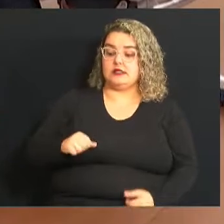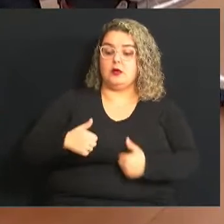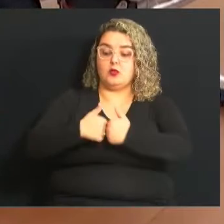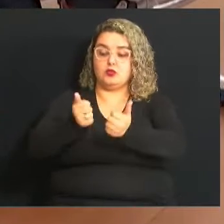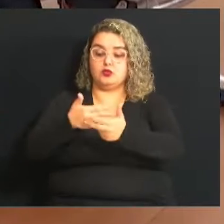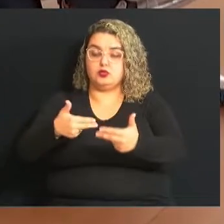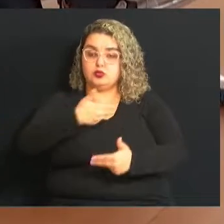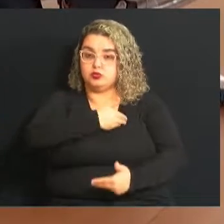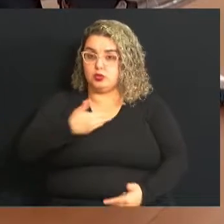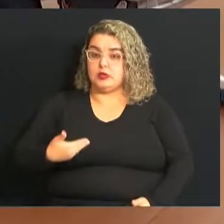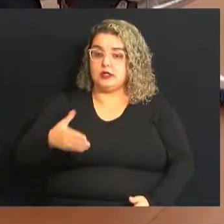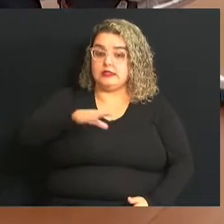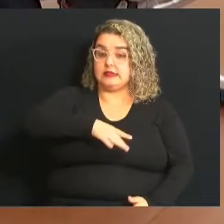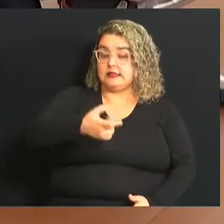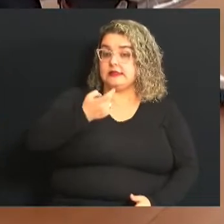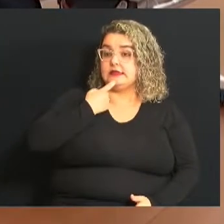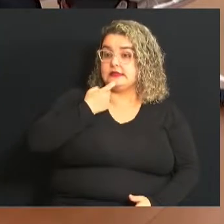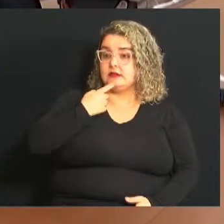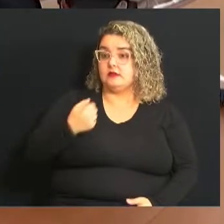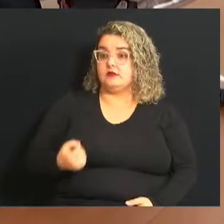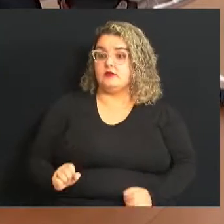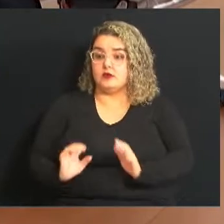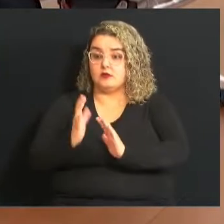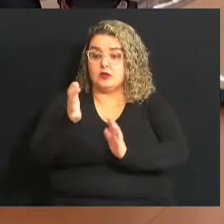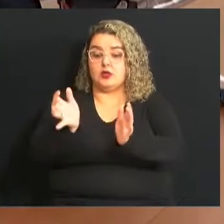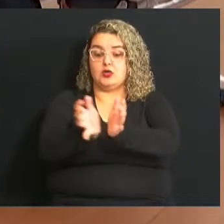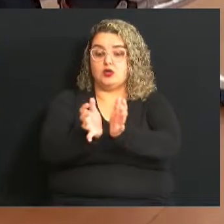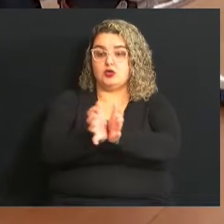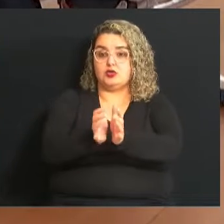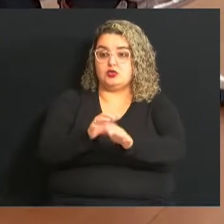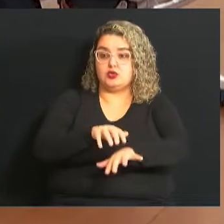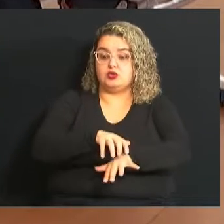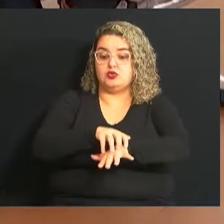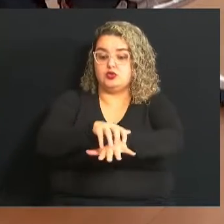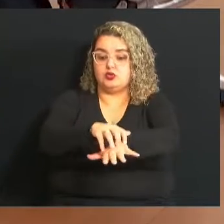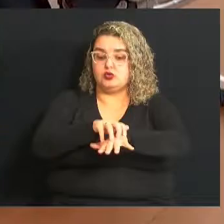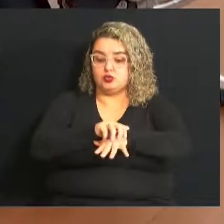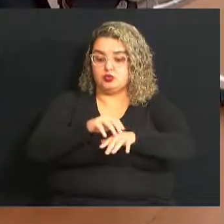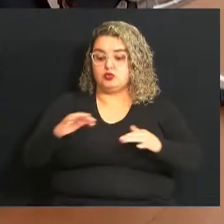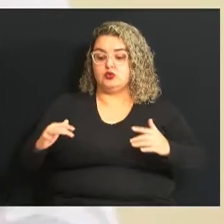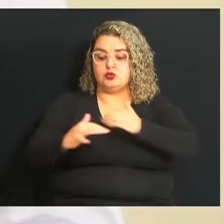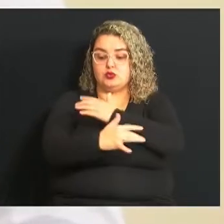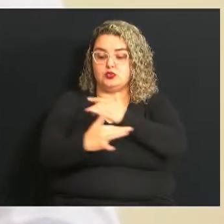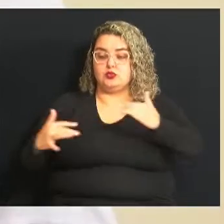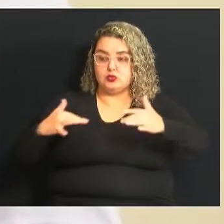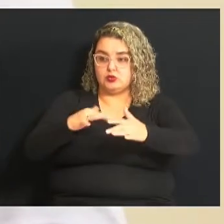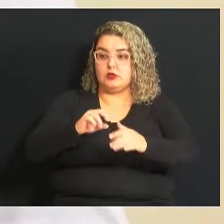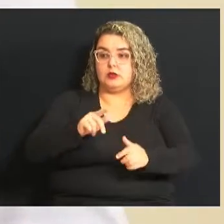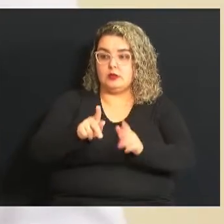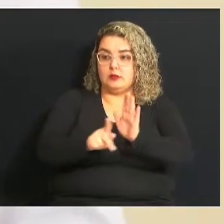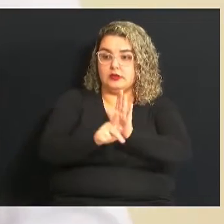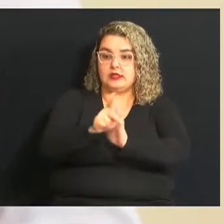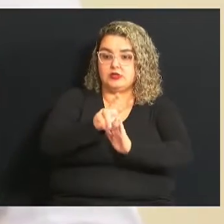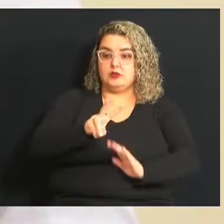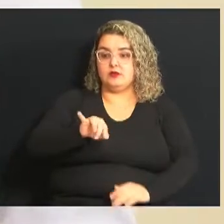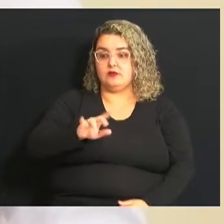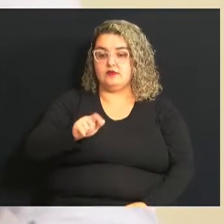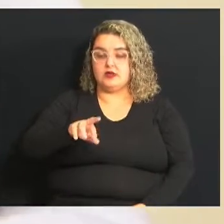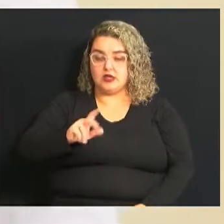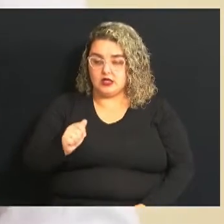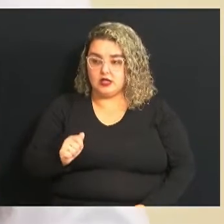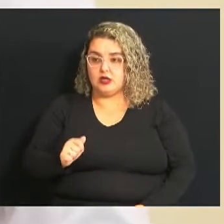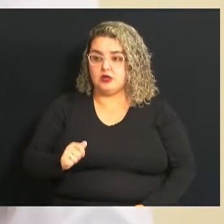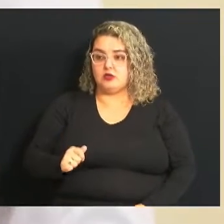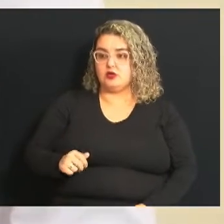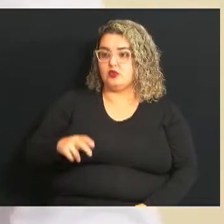de Campinas, foi promovida pela Comissão de Mobilidade Urbana e Planejamento Viário. A Comissão de Mobilidade Urbana e Planejamento